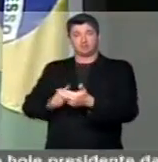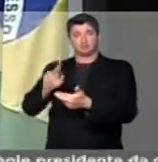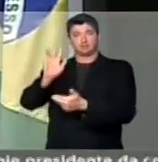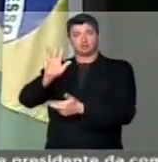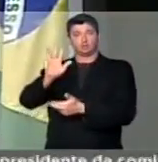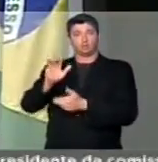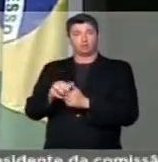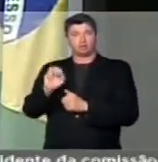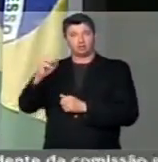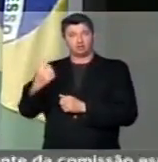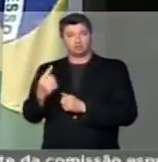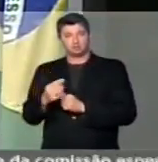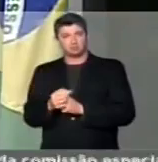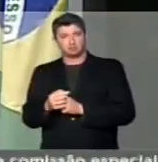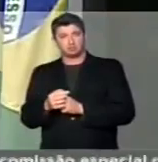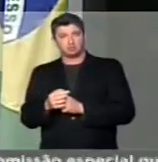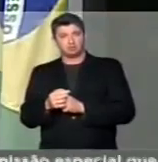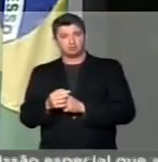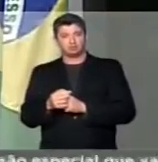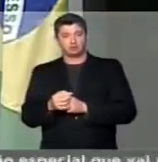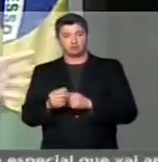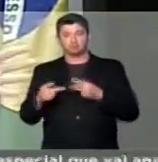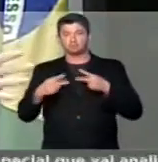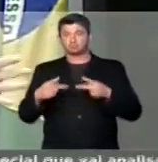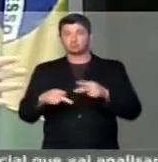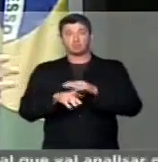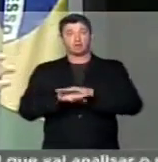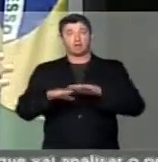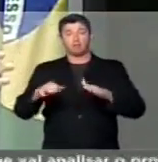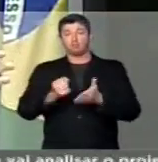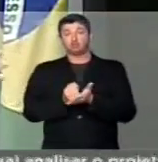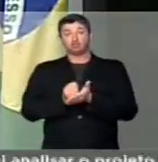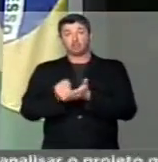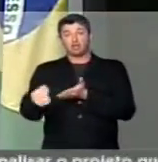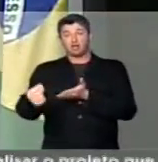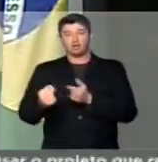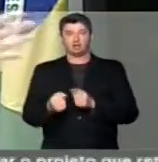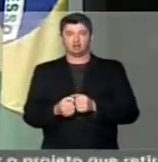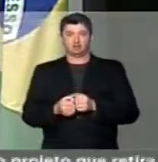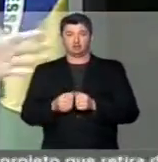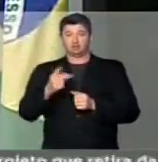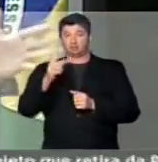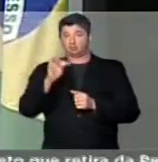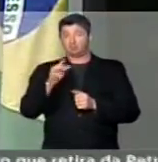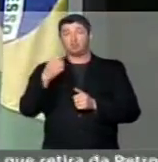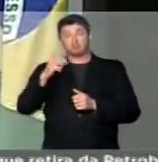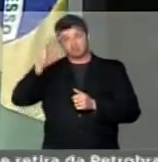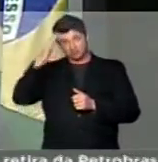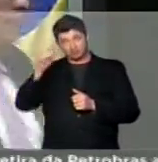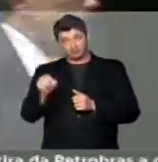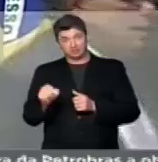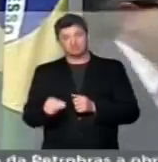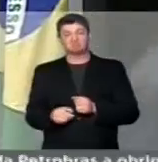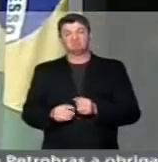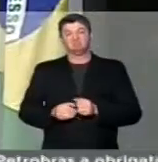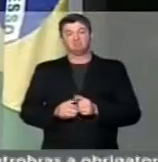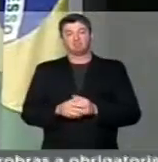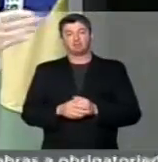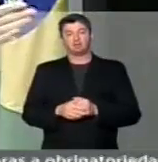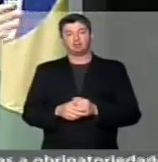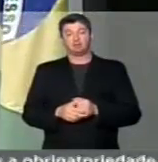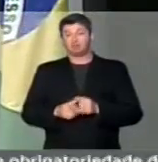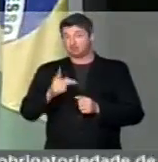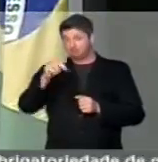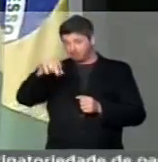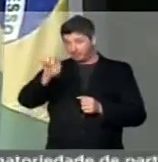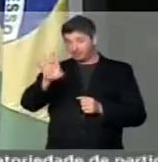ex-presidente. Esse projeto acabou. E o PT precisa sair disso. E o